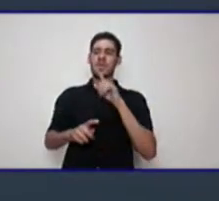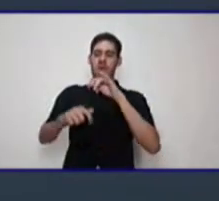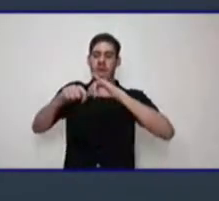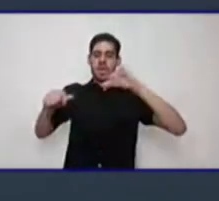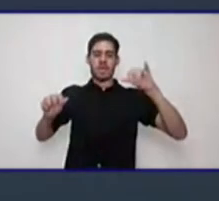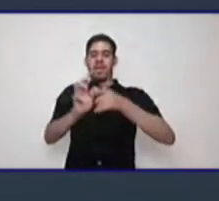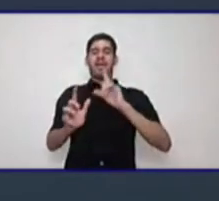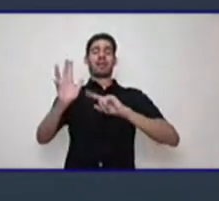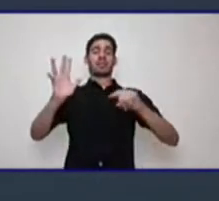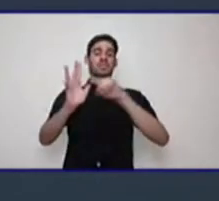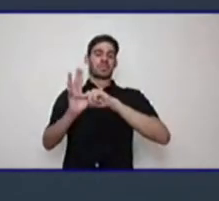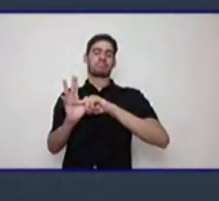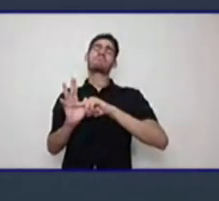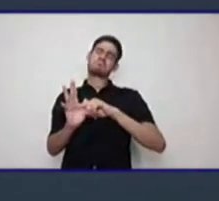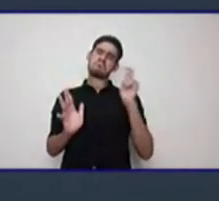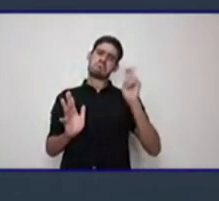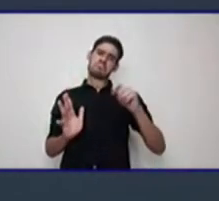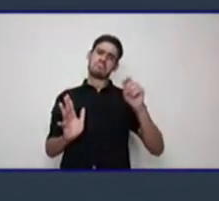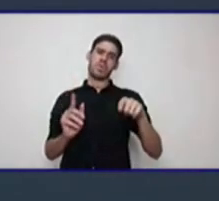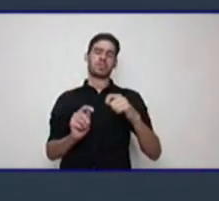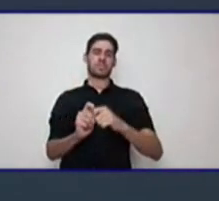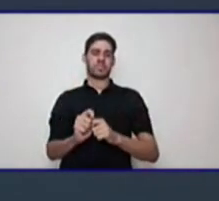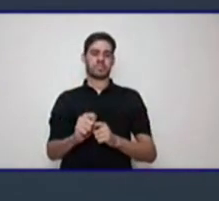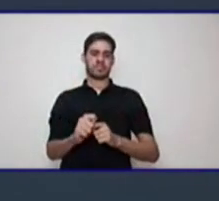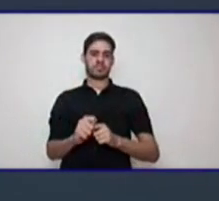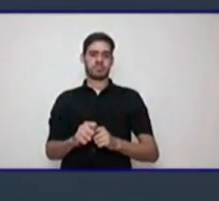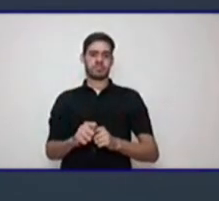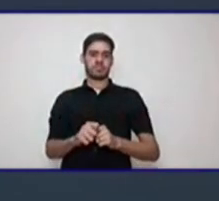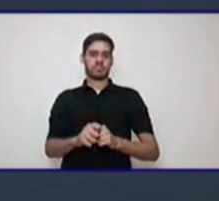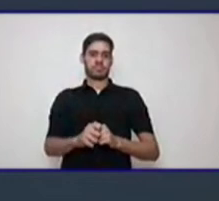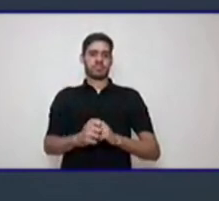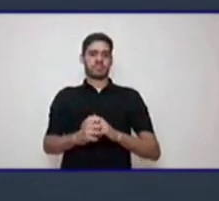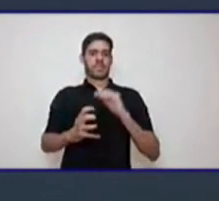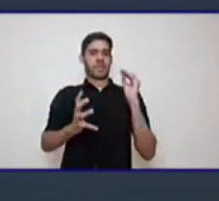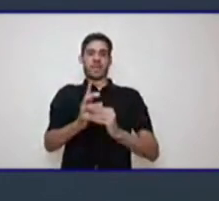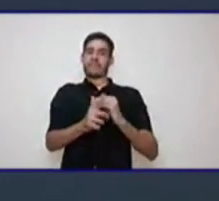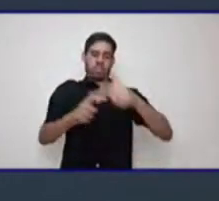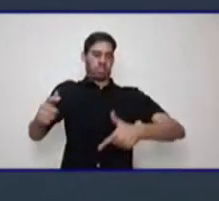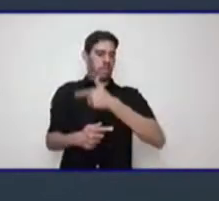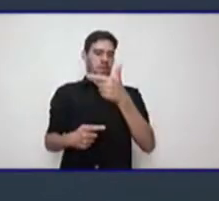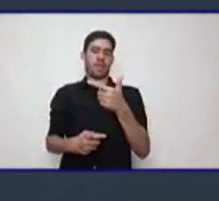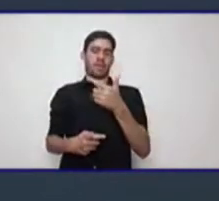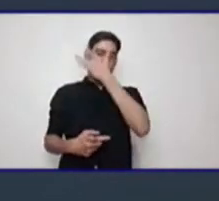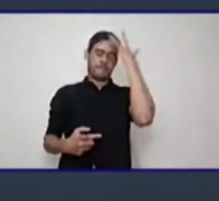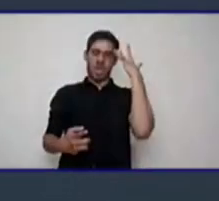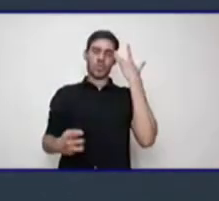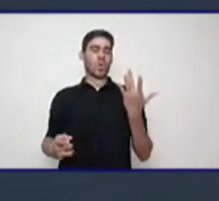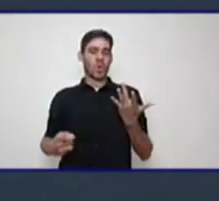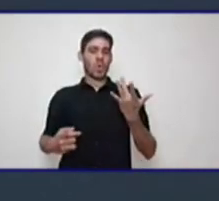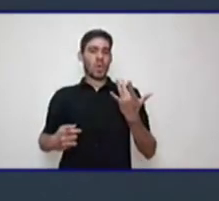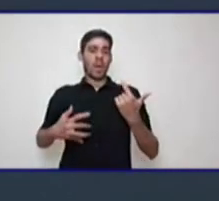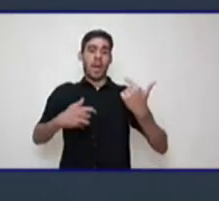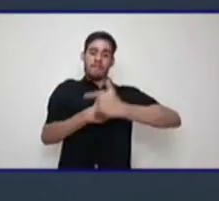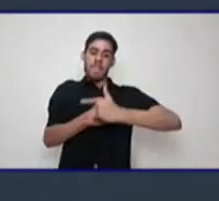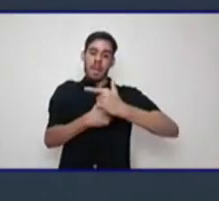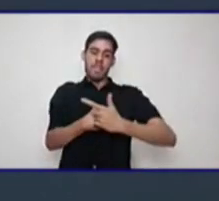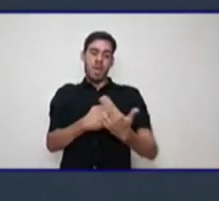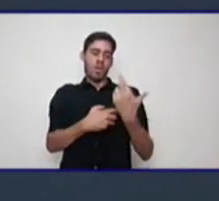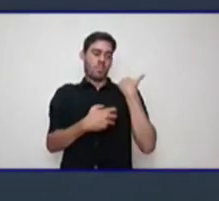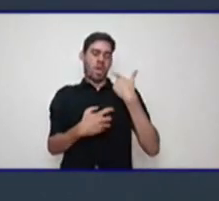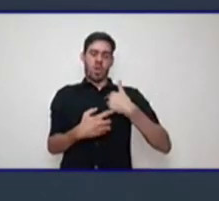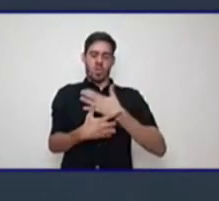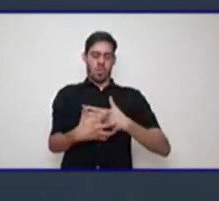antecipada negativa. E aí vão faltar braços para nós darmos conta desse papel, que eu pessoalmente não